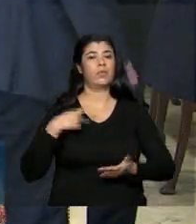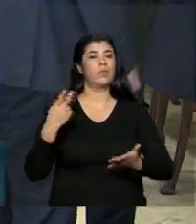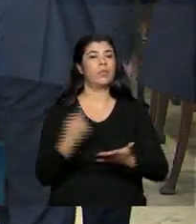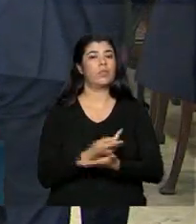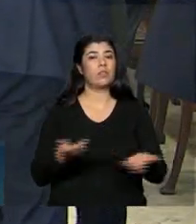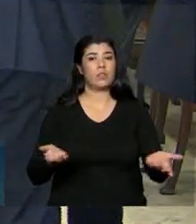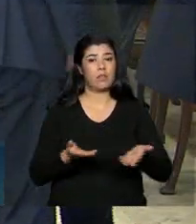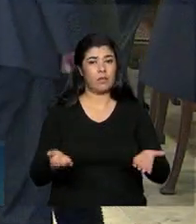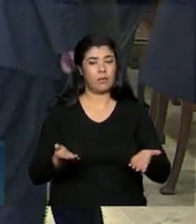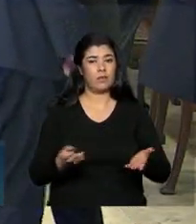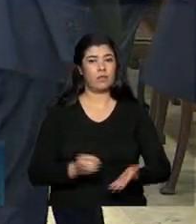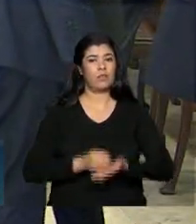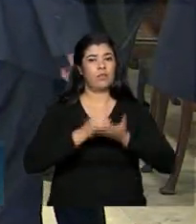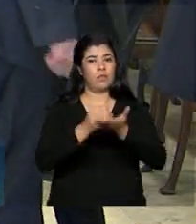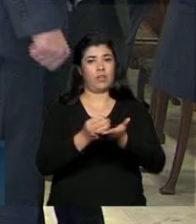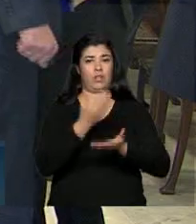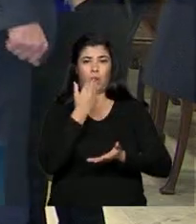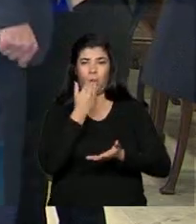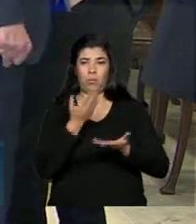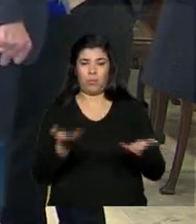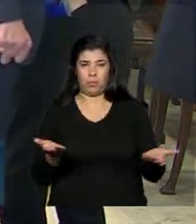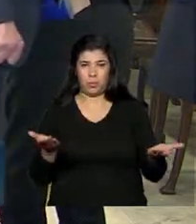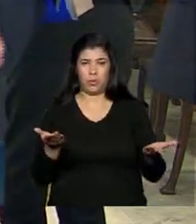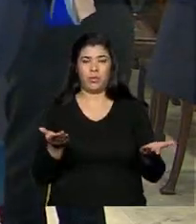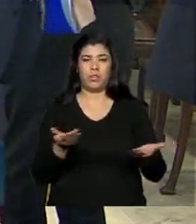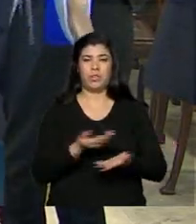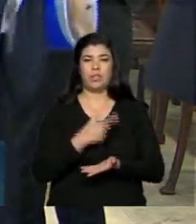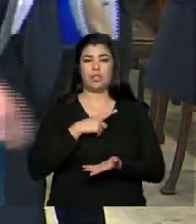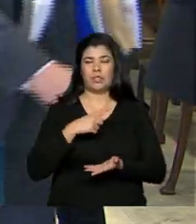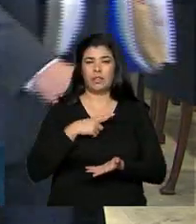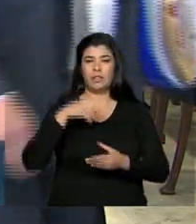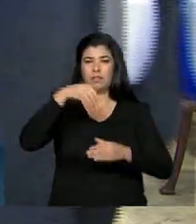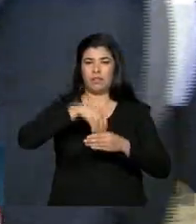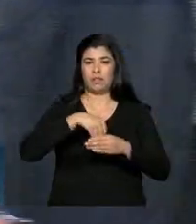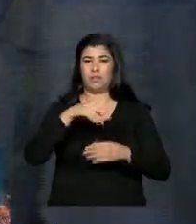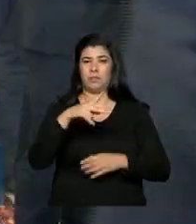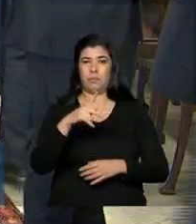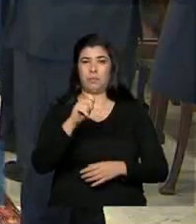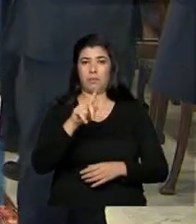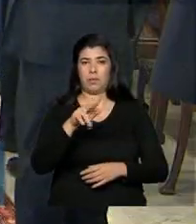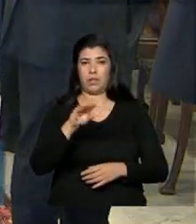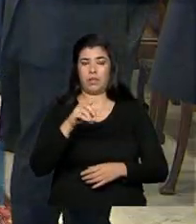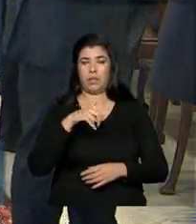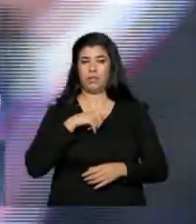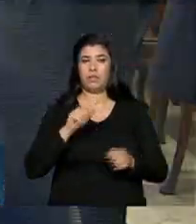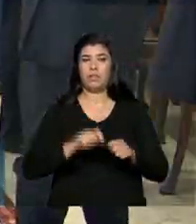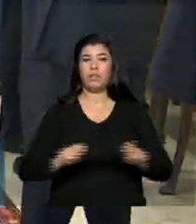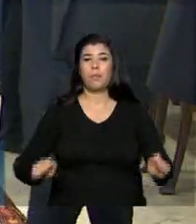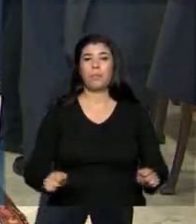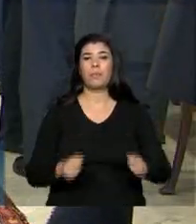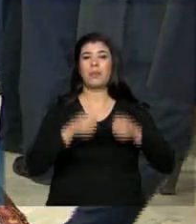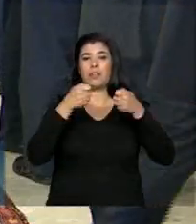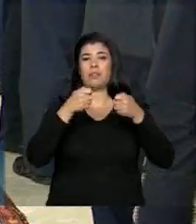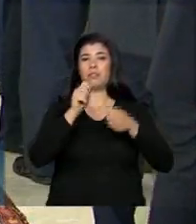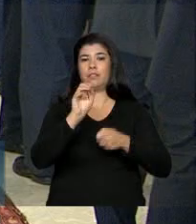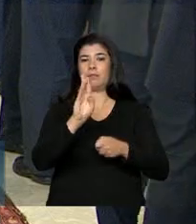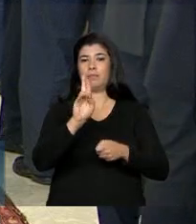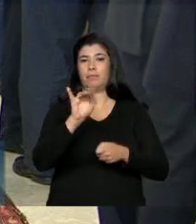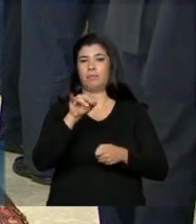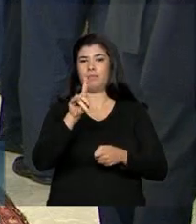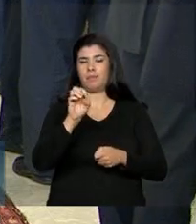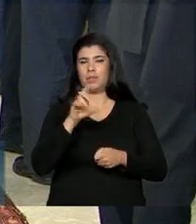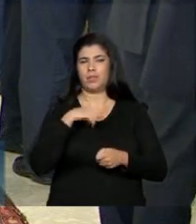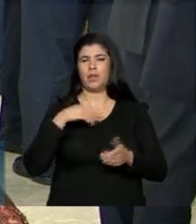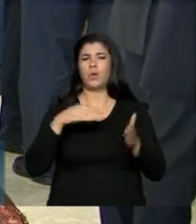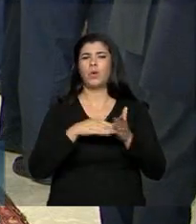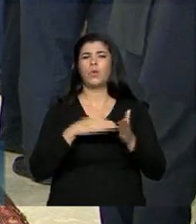Durante este almoço, que será oferecido pelo governo brasileiro no Itamaraty, será feito um brinde à chanceler Angela Merkel. A